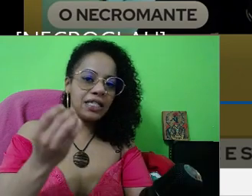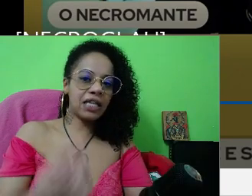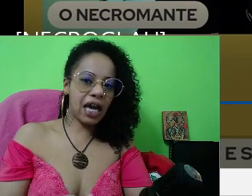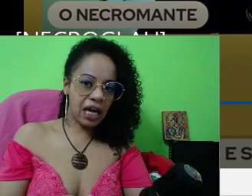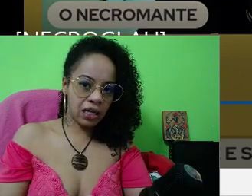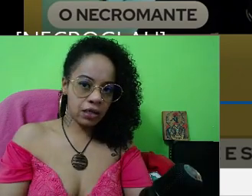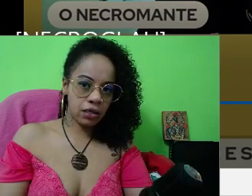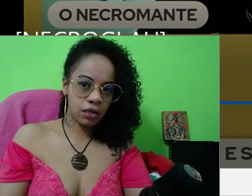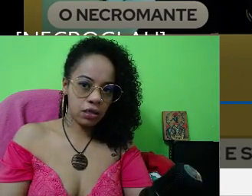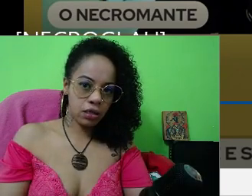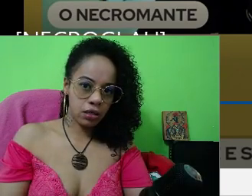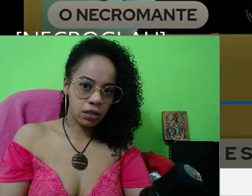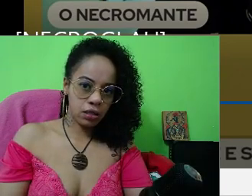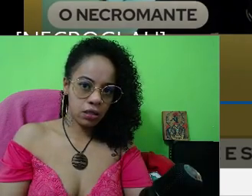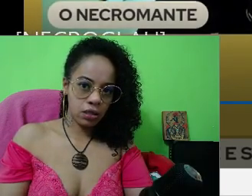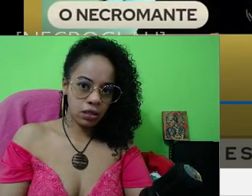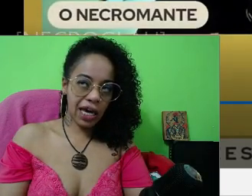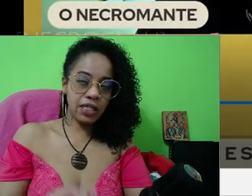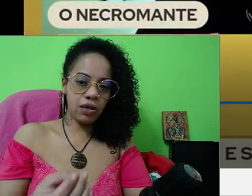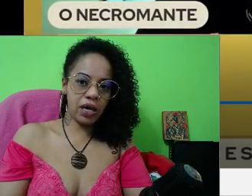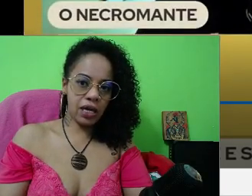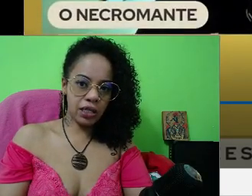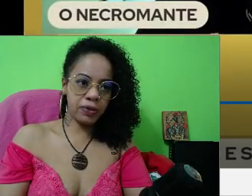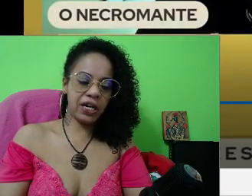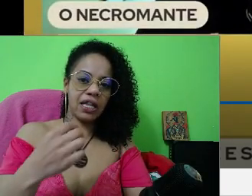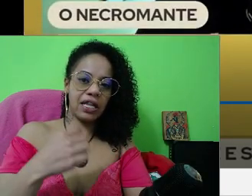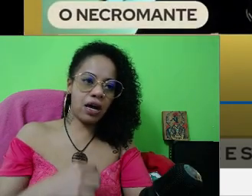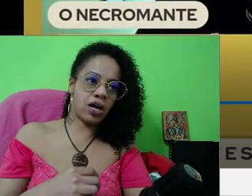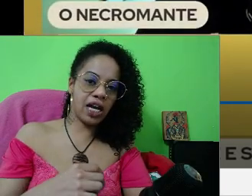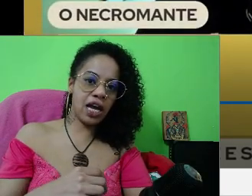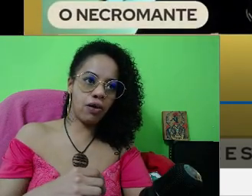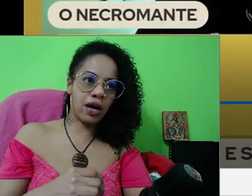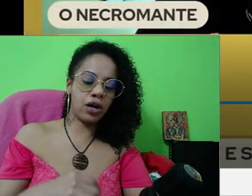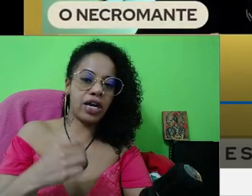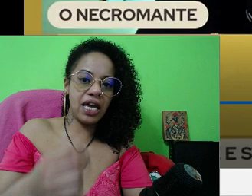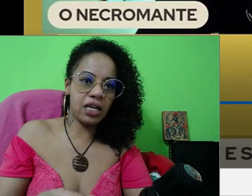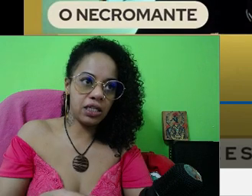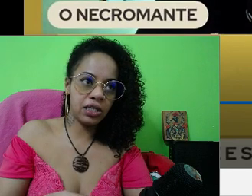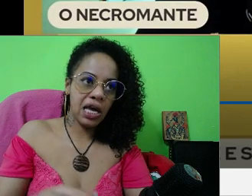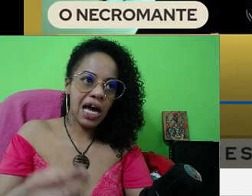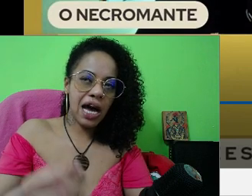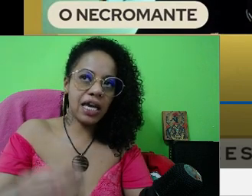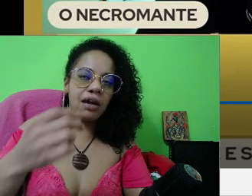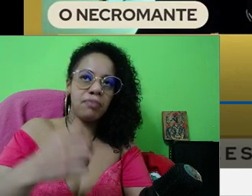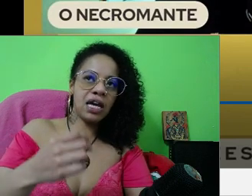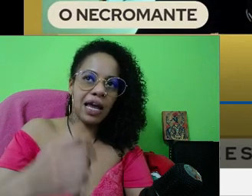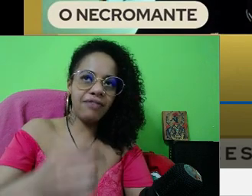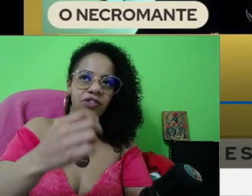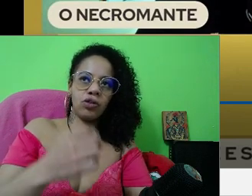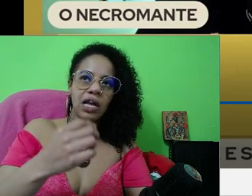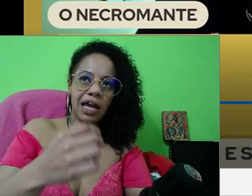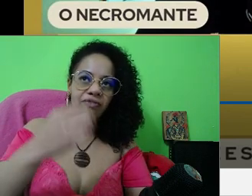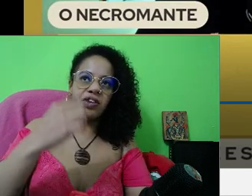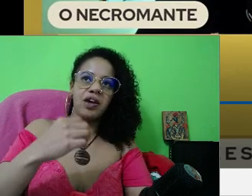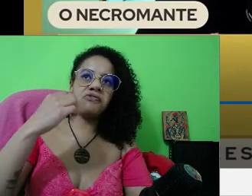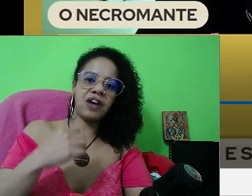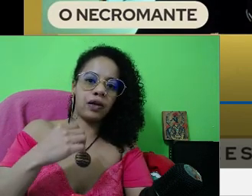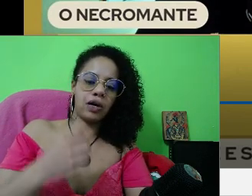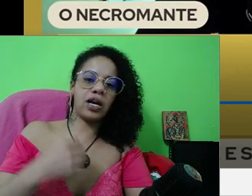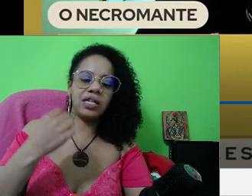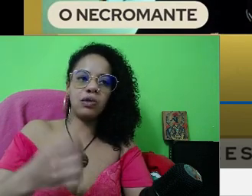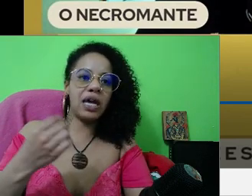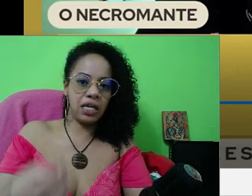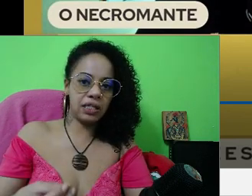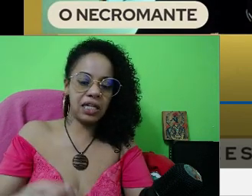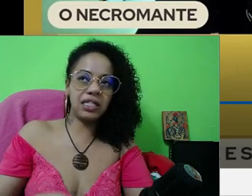eles quem Quem são eles porque até agora era eu agora eles aí era minha Live toda Live eu